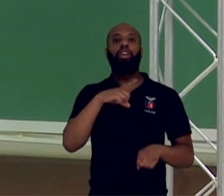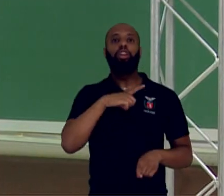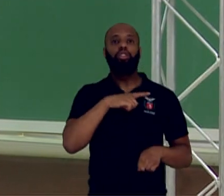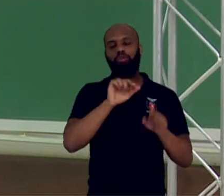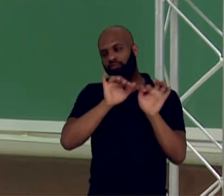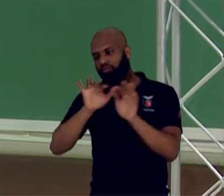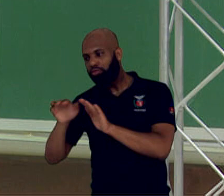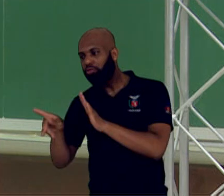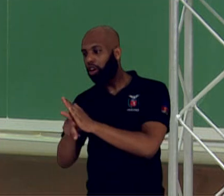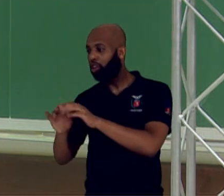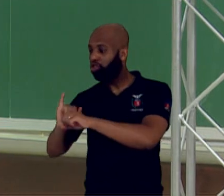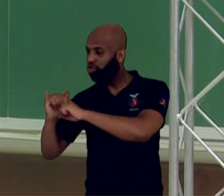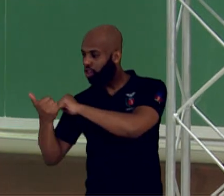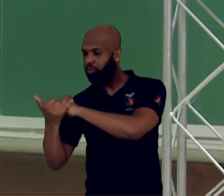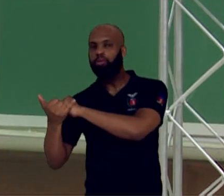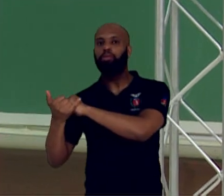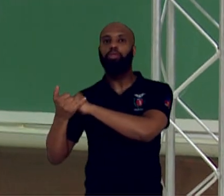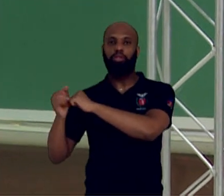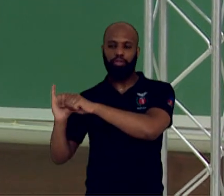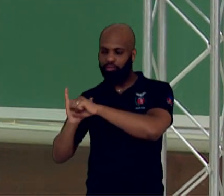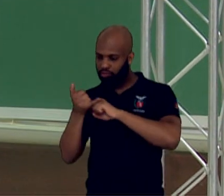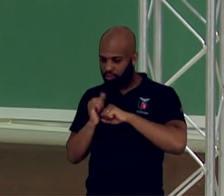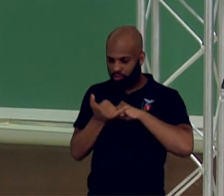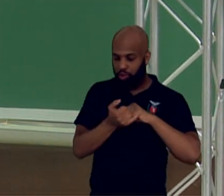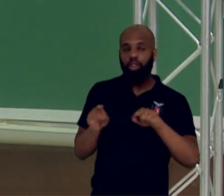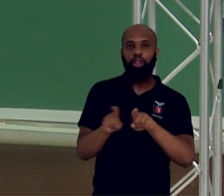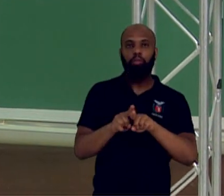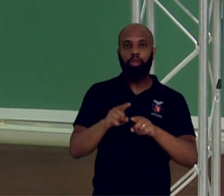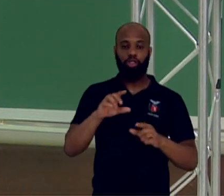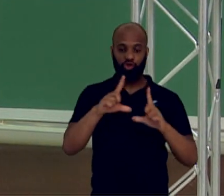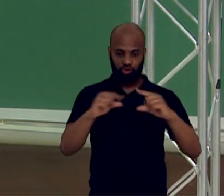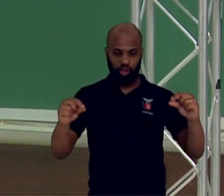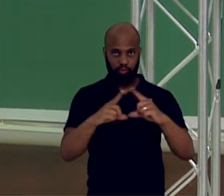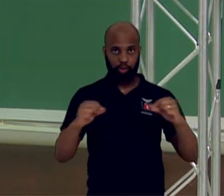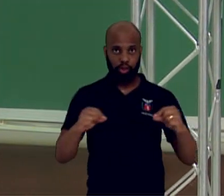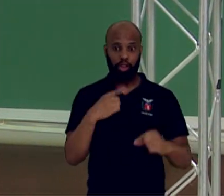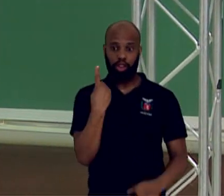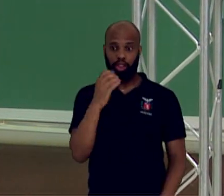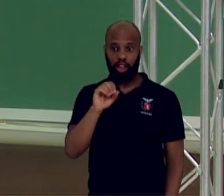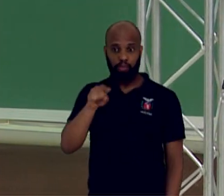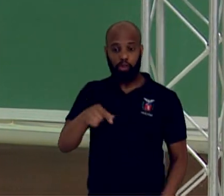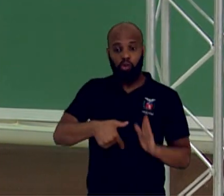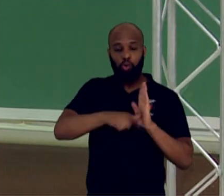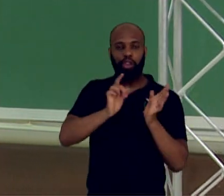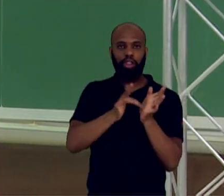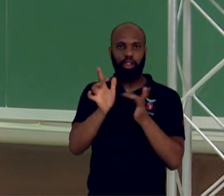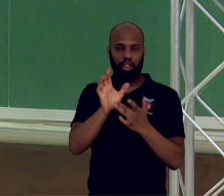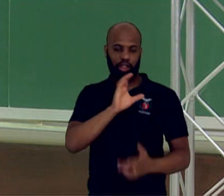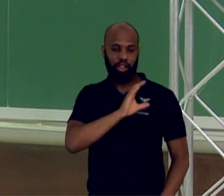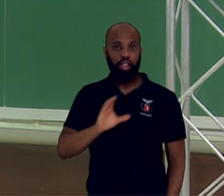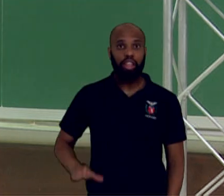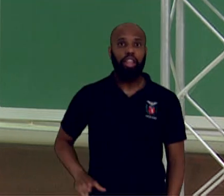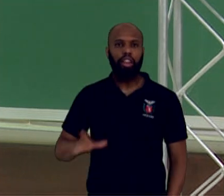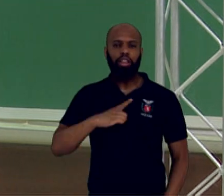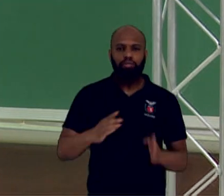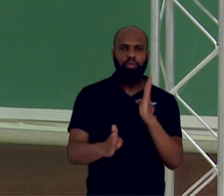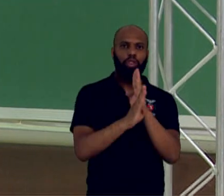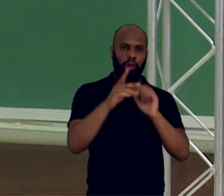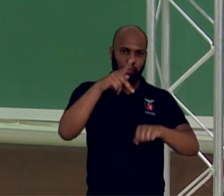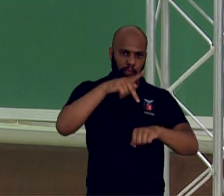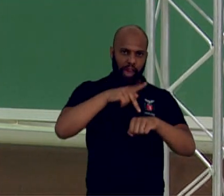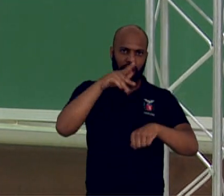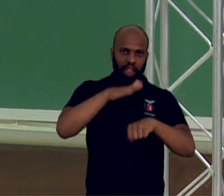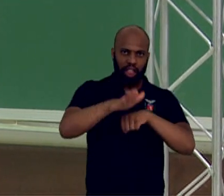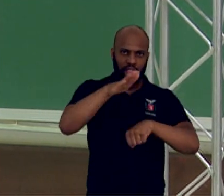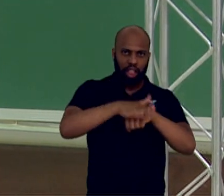para o Japão. 10 mil anos antes de Cristo, foi encontradas as primeiras ferramentas de pedras polidas, me chama muita atenção, porque é quase